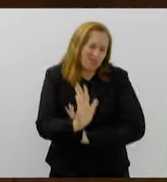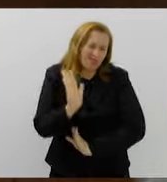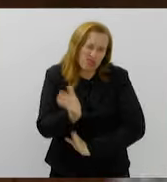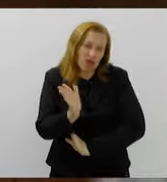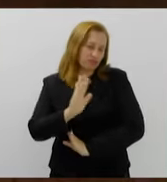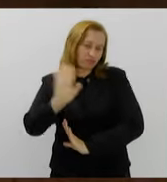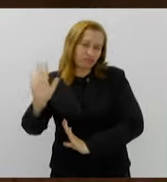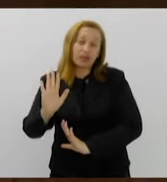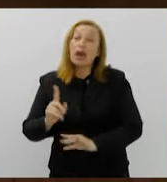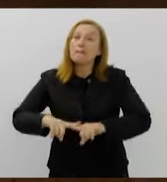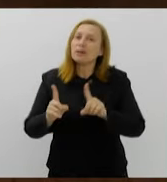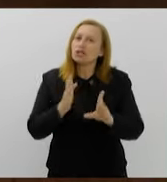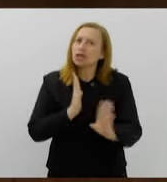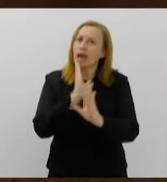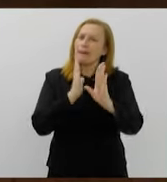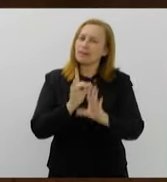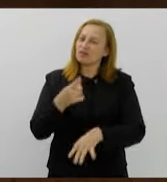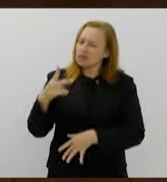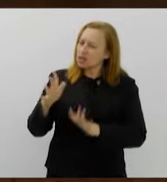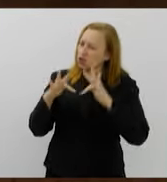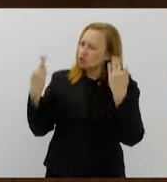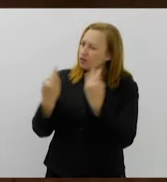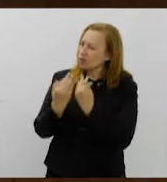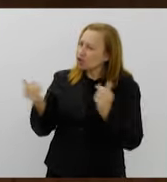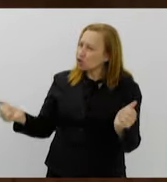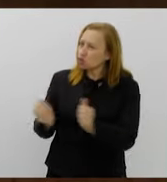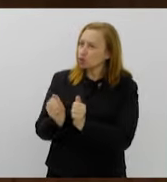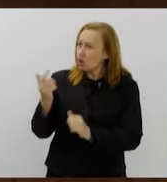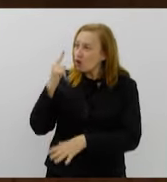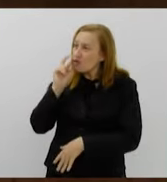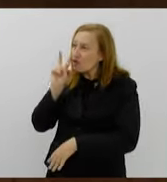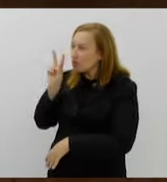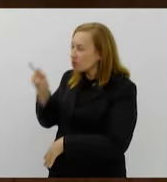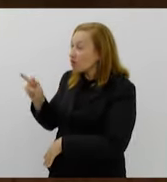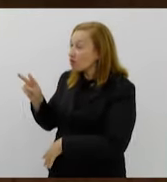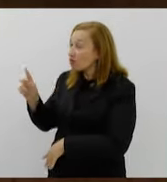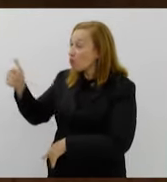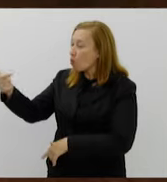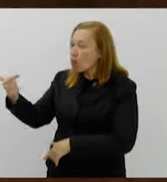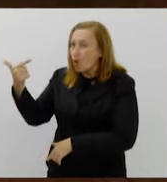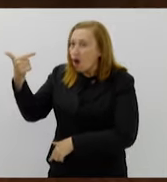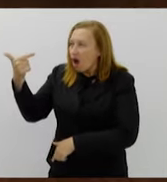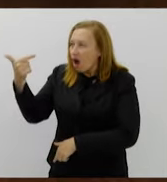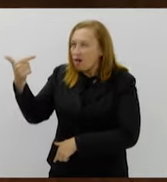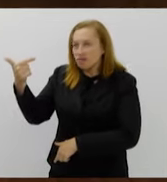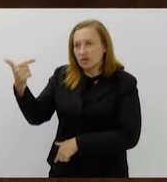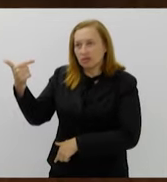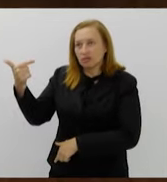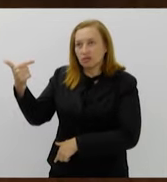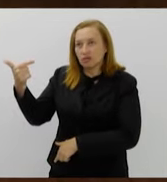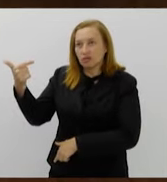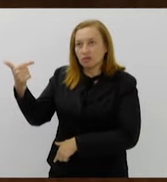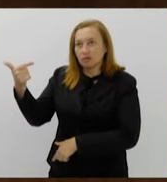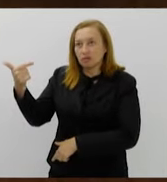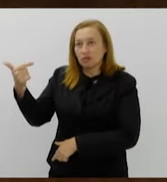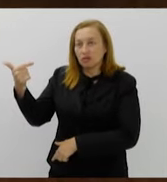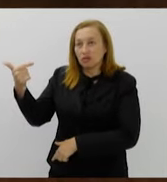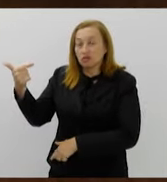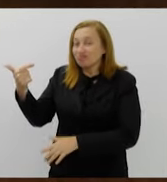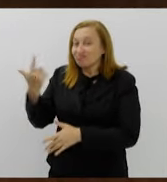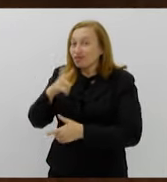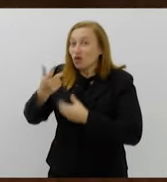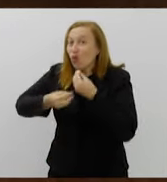coisas Mas de repente você tá com a sua família olha pro lado vê o cara apontando uma arma para você você fica praticamente sem